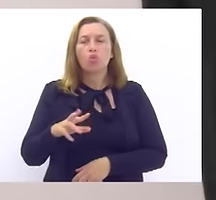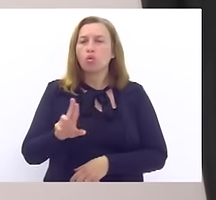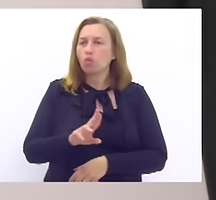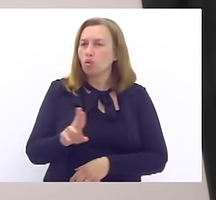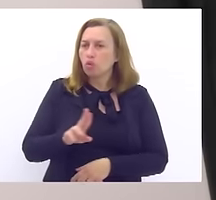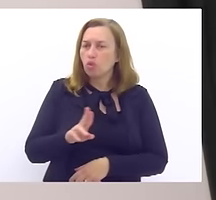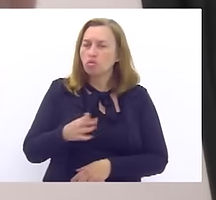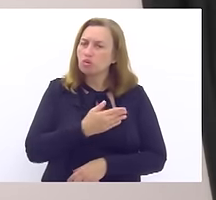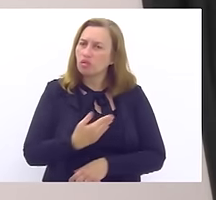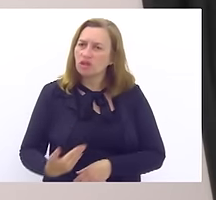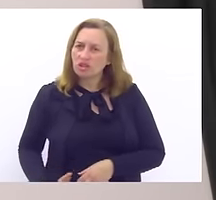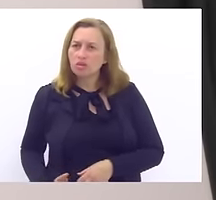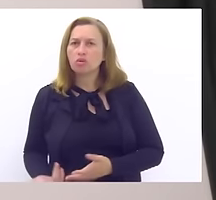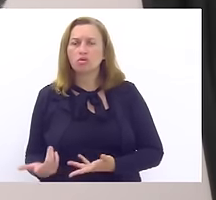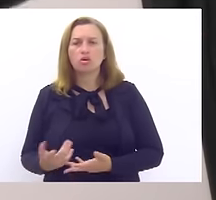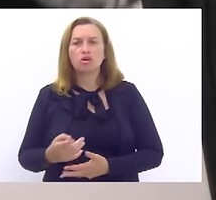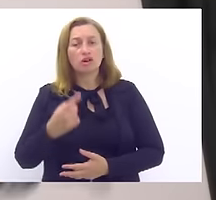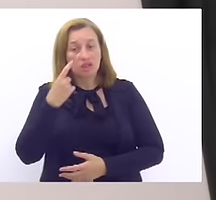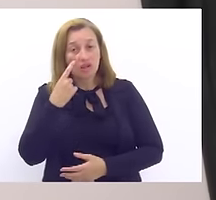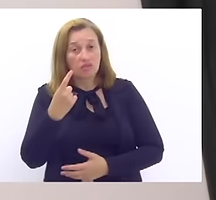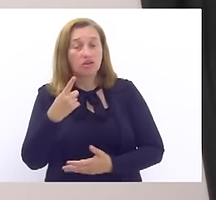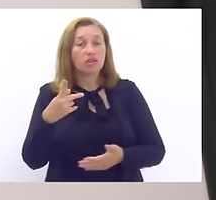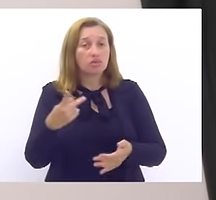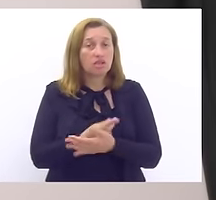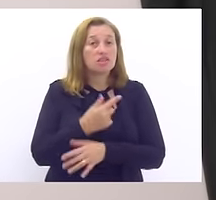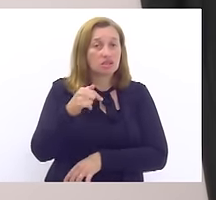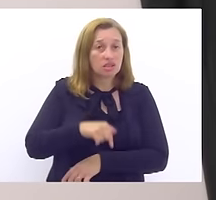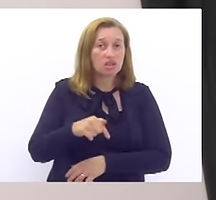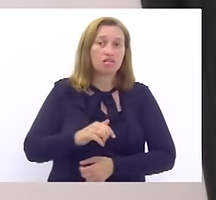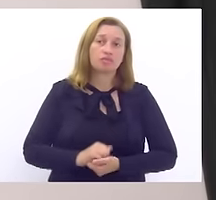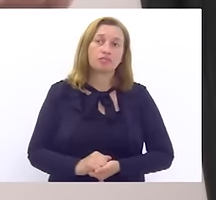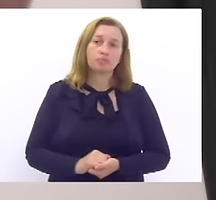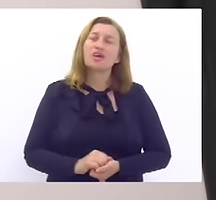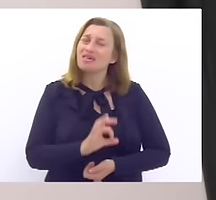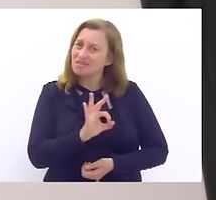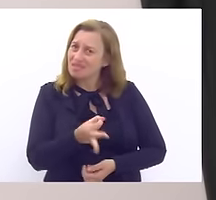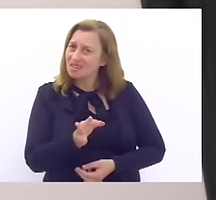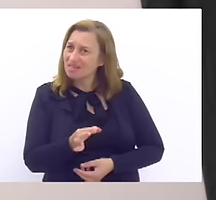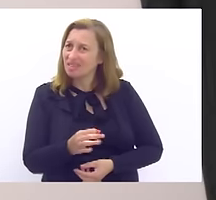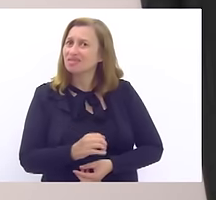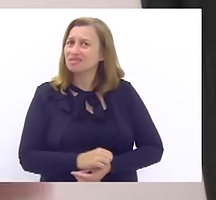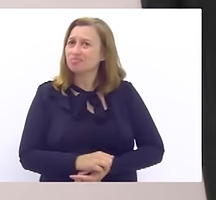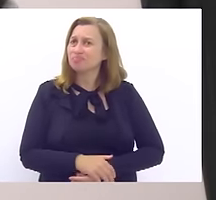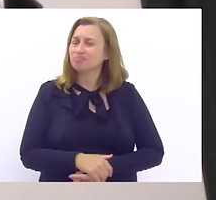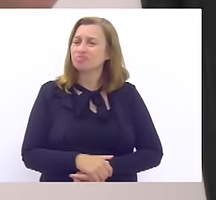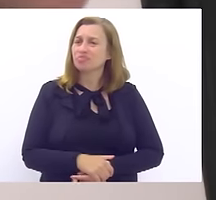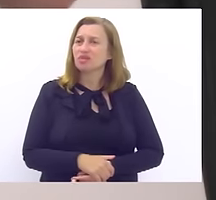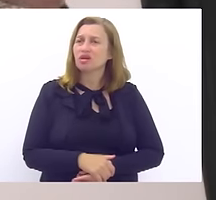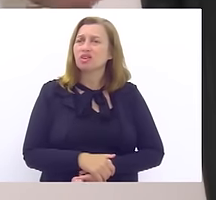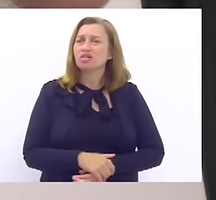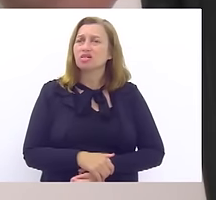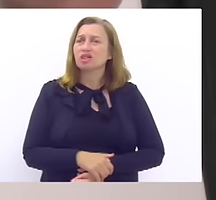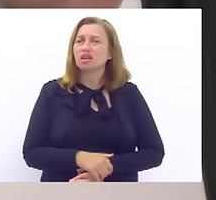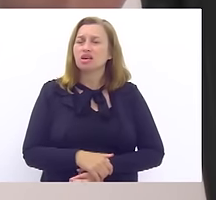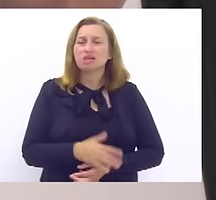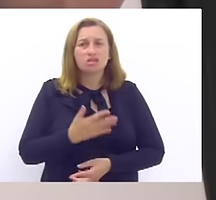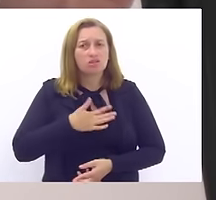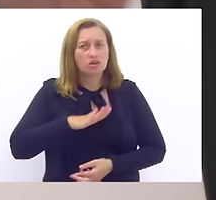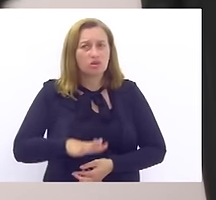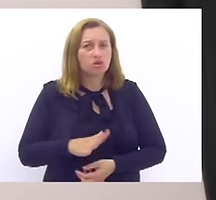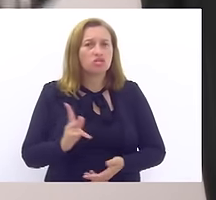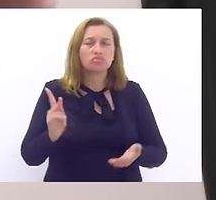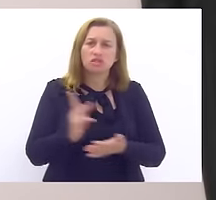eu tenho certeza que o governador está assistindo o que tá acontecendo aqui tenho certeza que ele tá assistindo porque ele está muito incomodado com isso